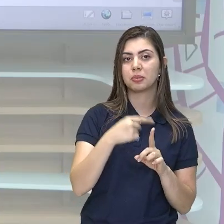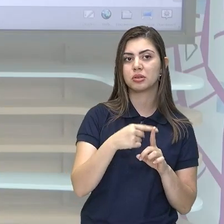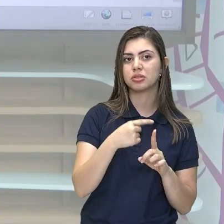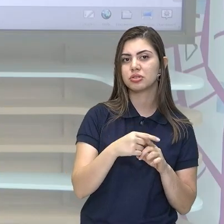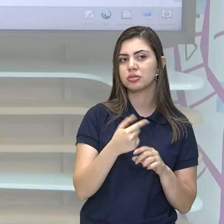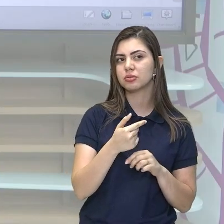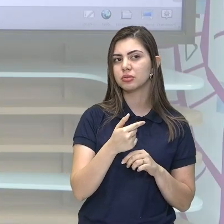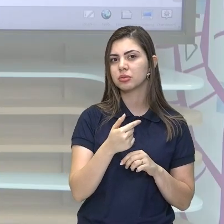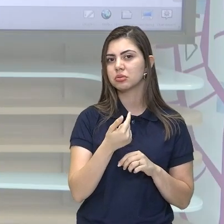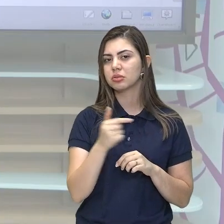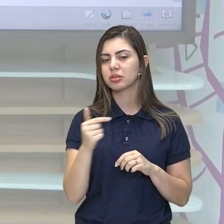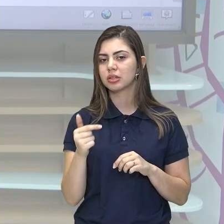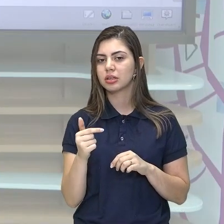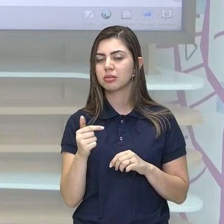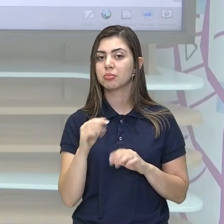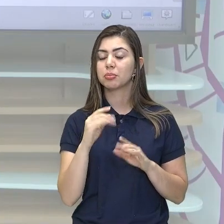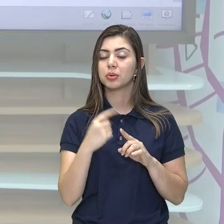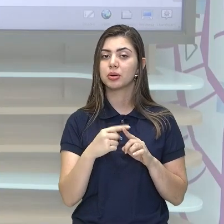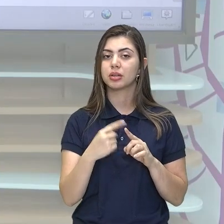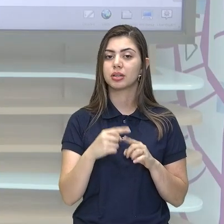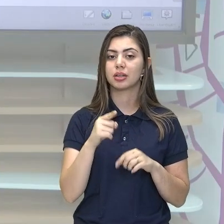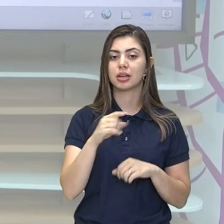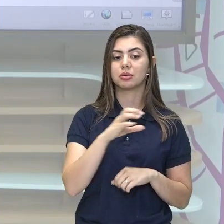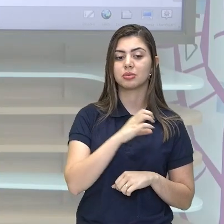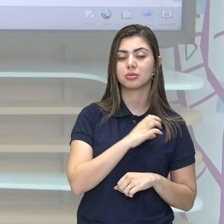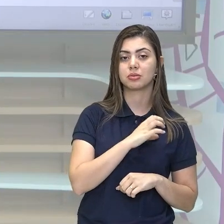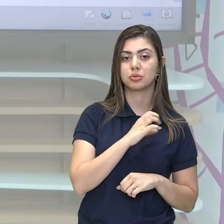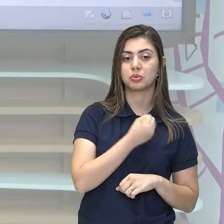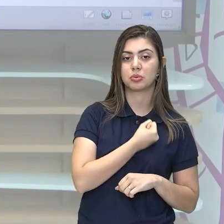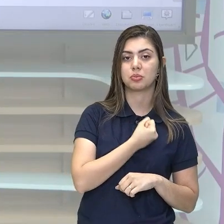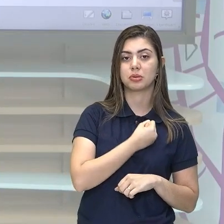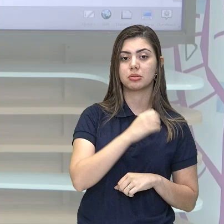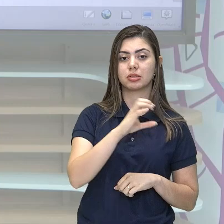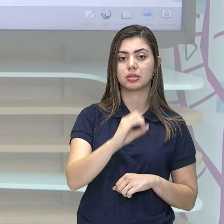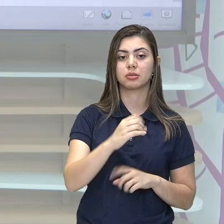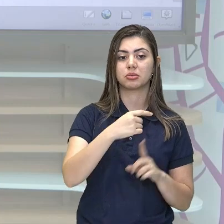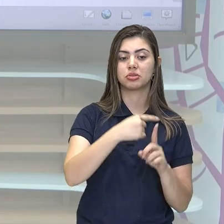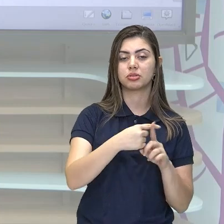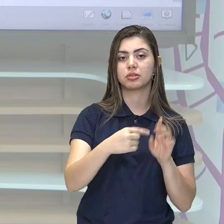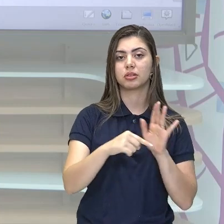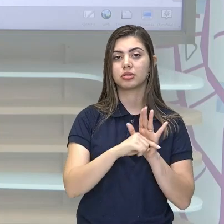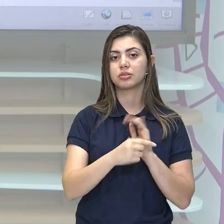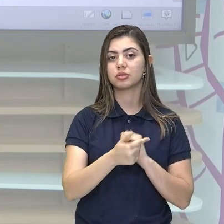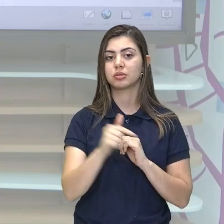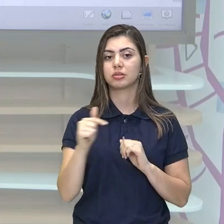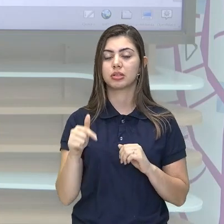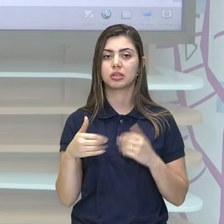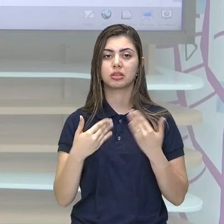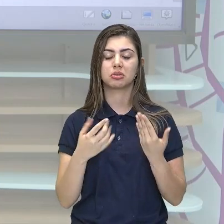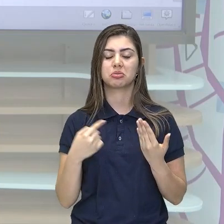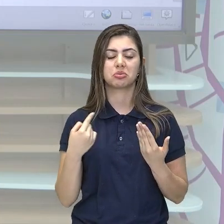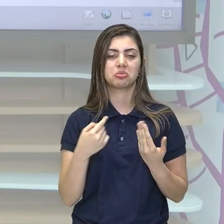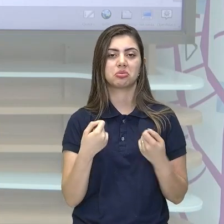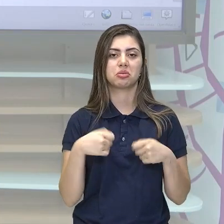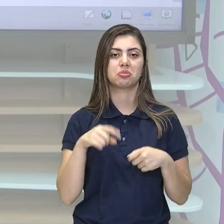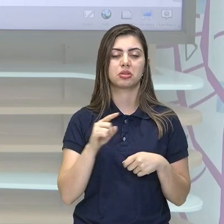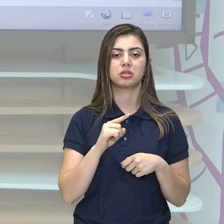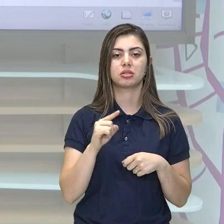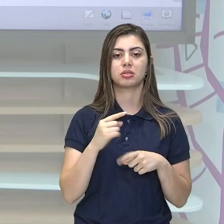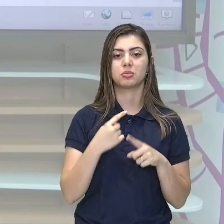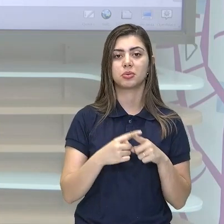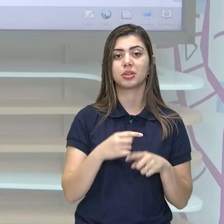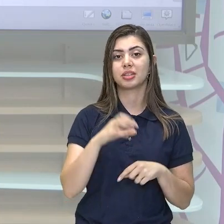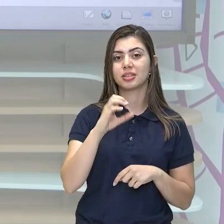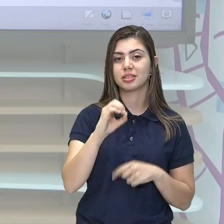Não, zero não tem nem sinal de mais e nem sinal de menos. E eu também não vou precisar fazer jogo de sinal com o zero.